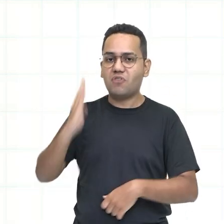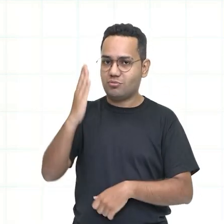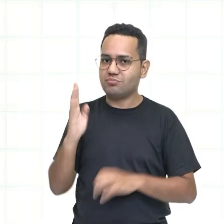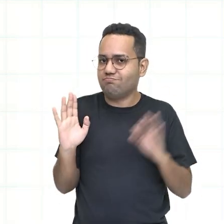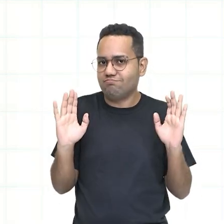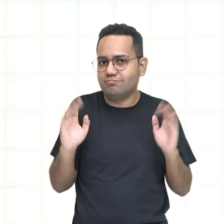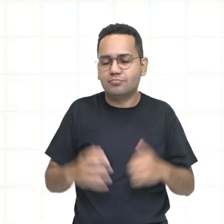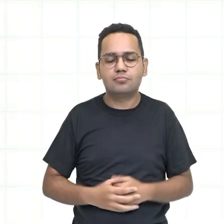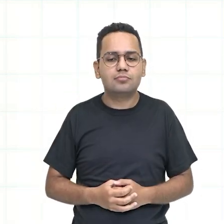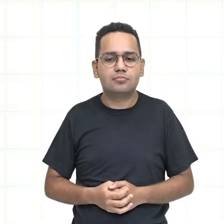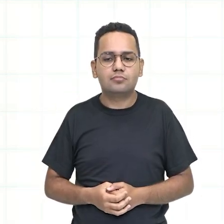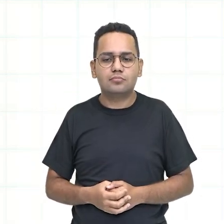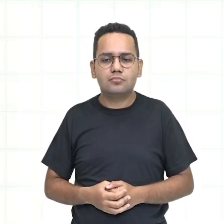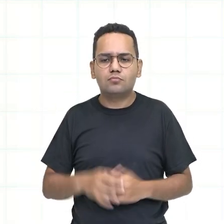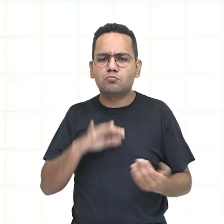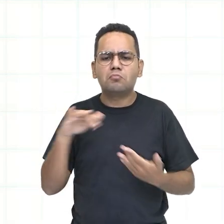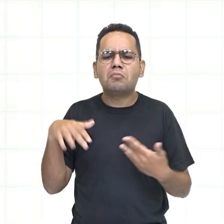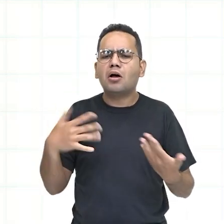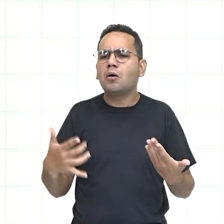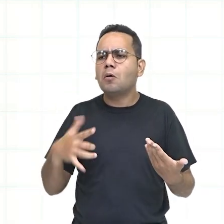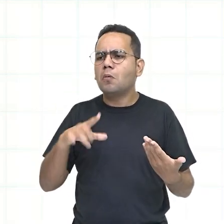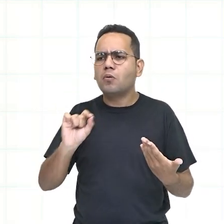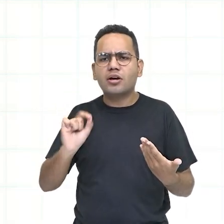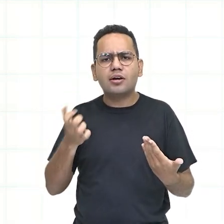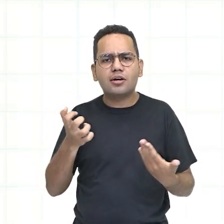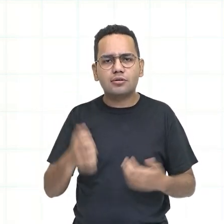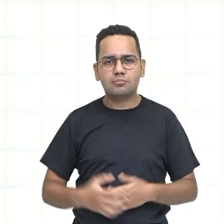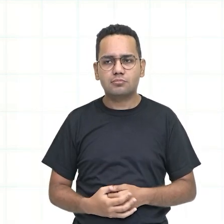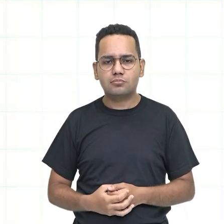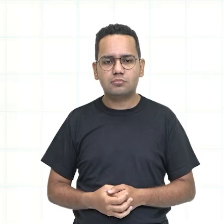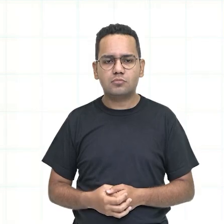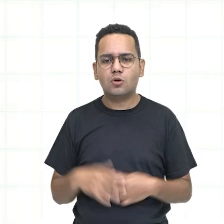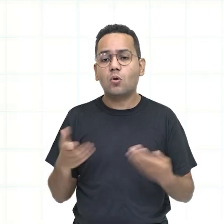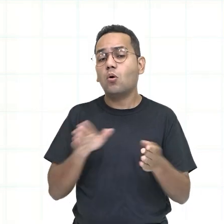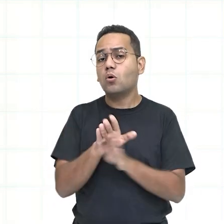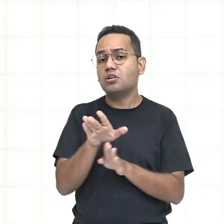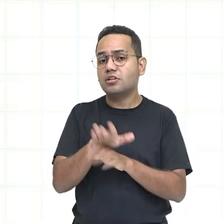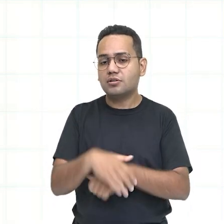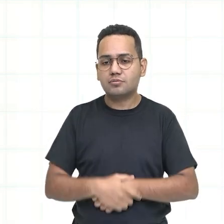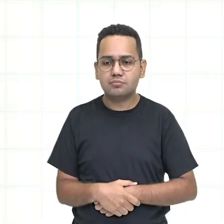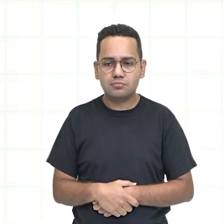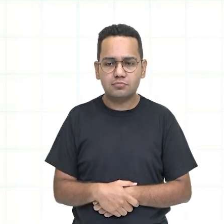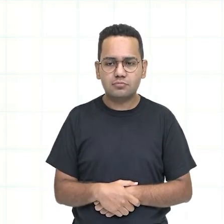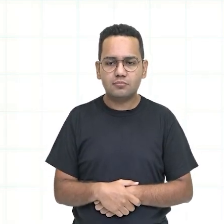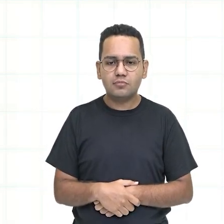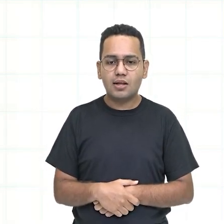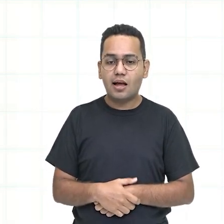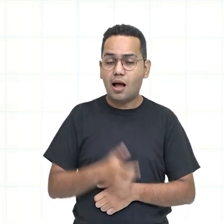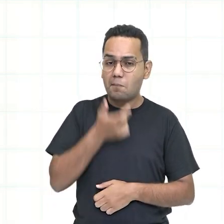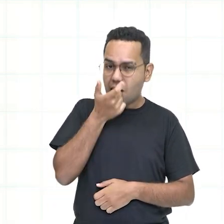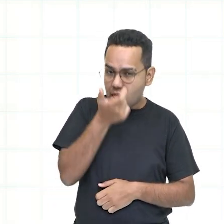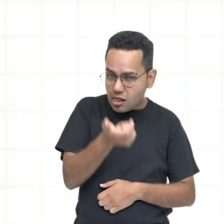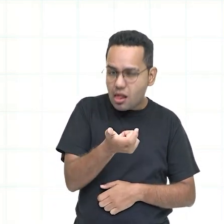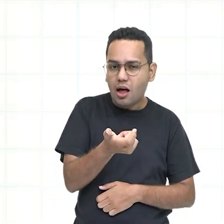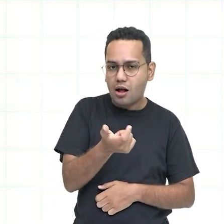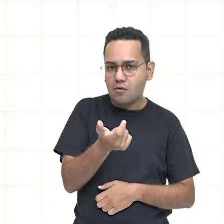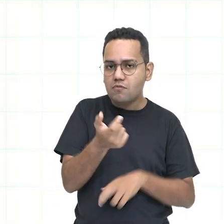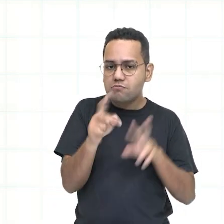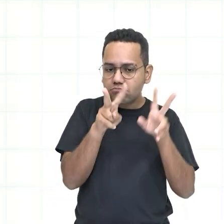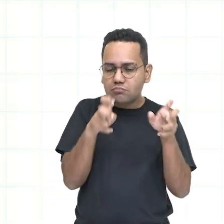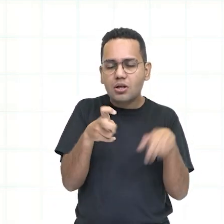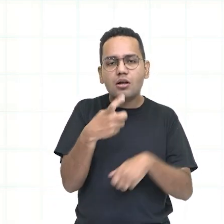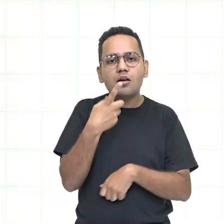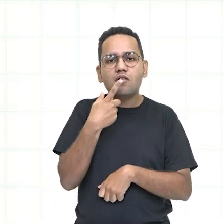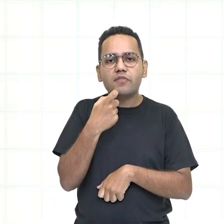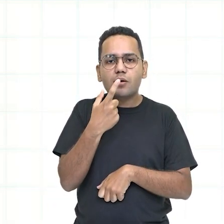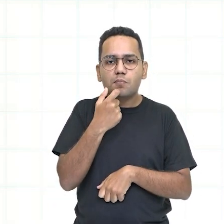incorreta. Bom, o que ele quer saber? O que importa para a gente é esse pedaço aqui, ó. O termo sublinhado, que é esse